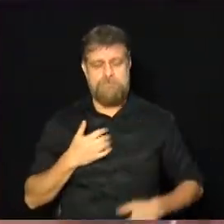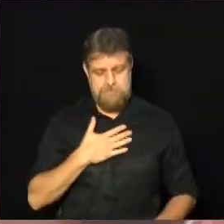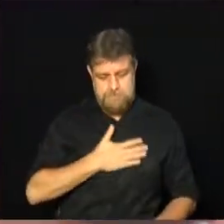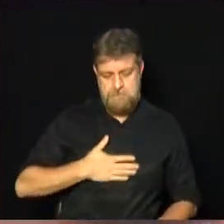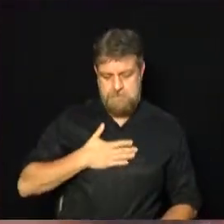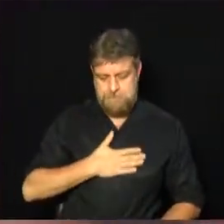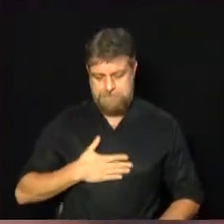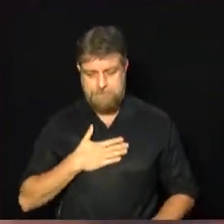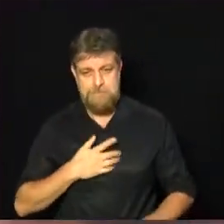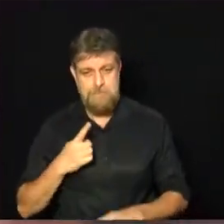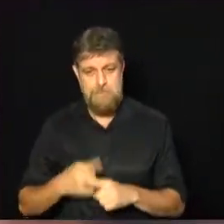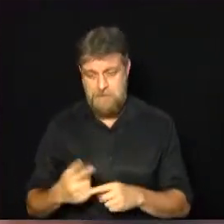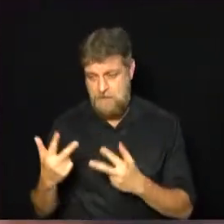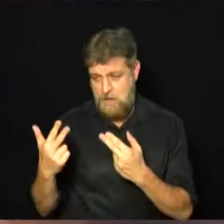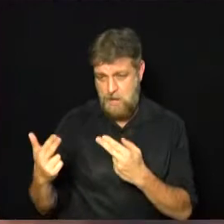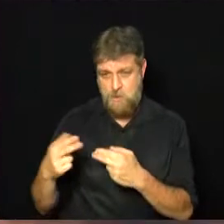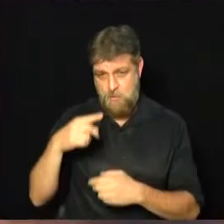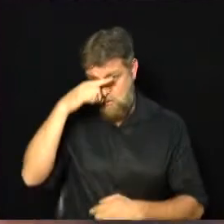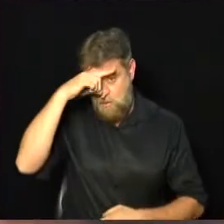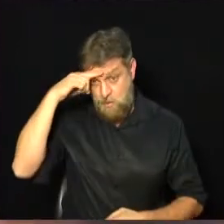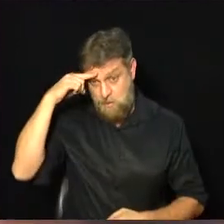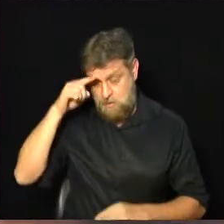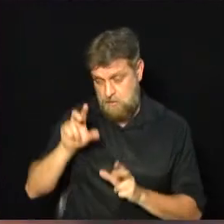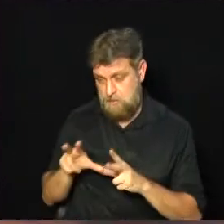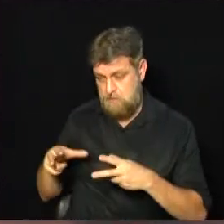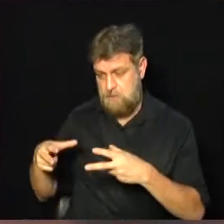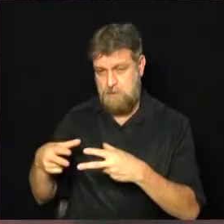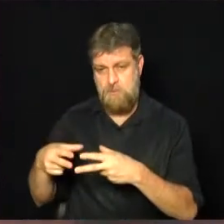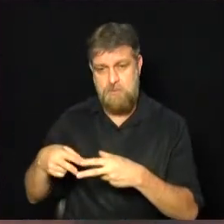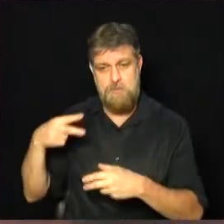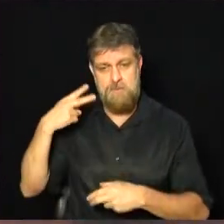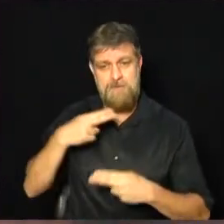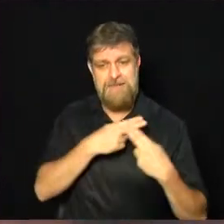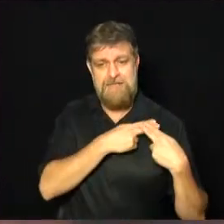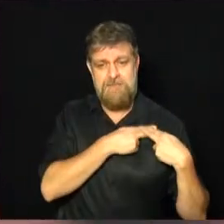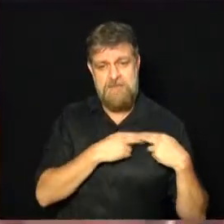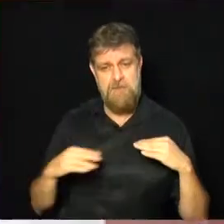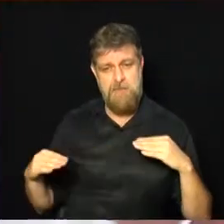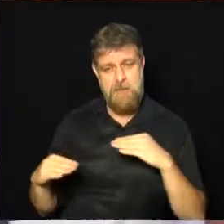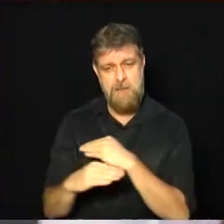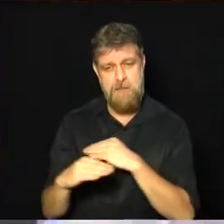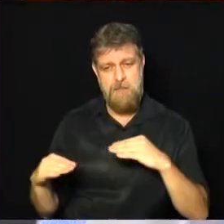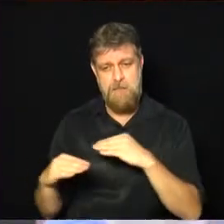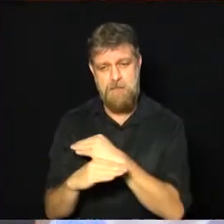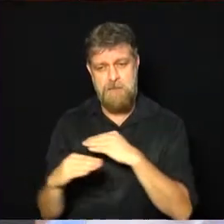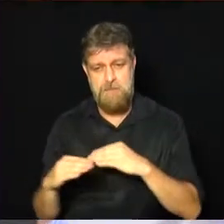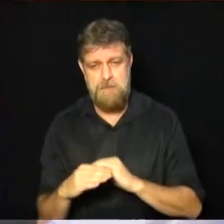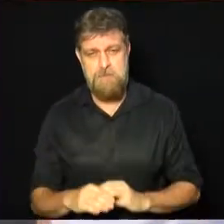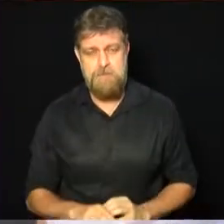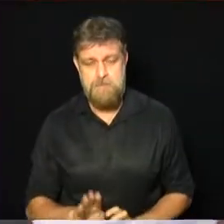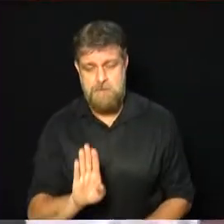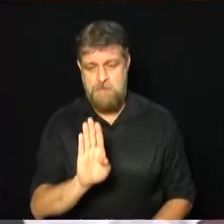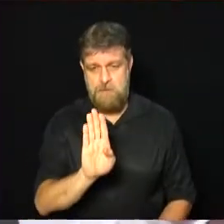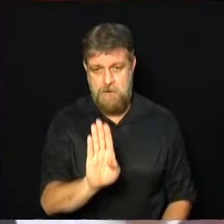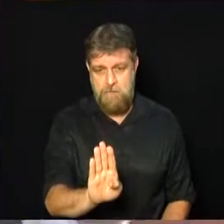vereador Otto, presidente da Comissão de Mobilidade Urbana, esse BRT, ele é a maior obra já